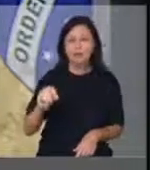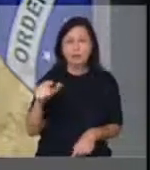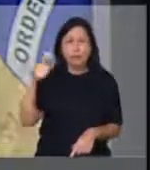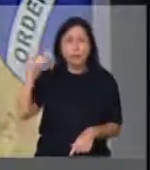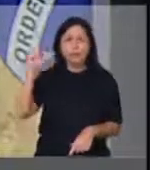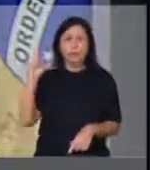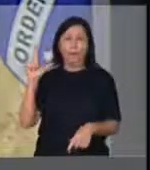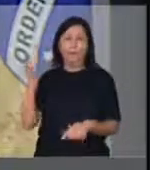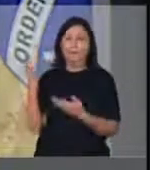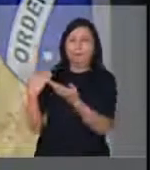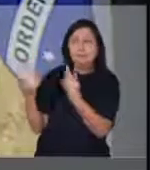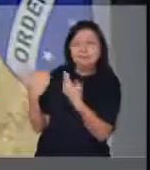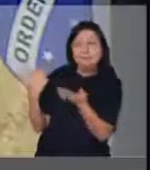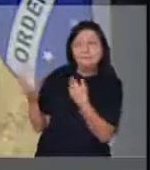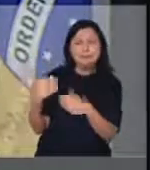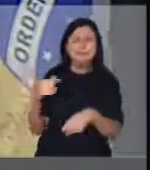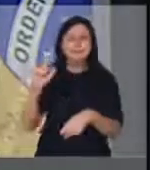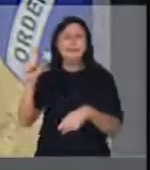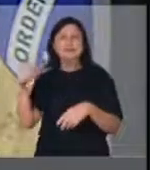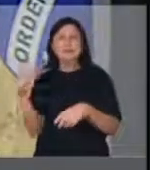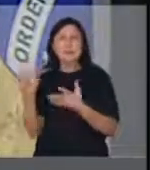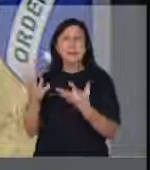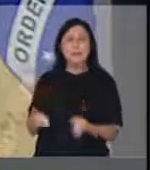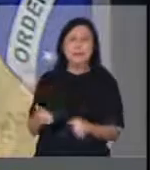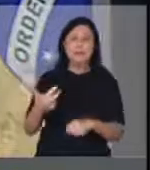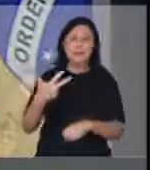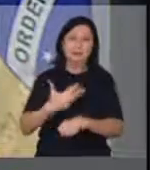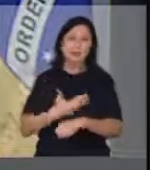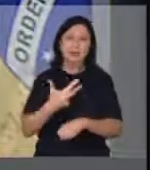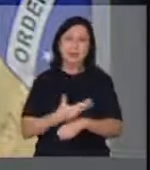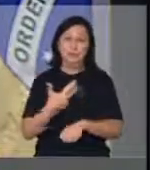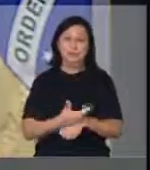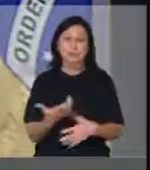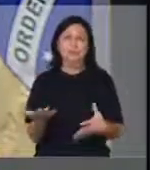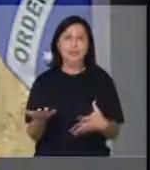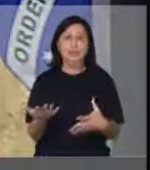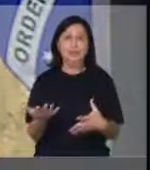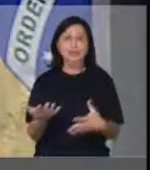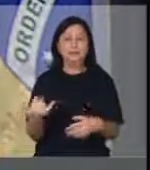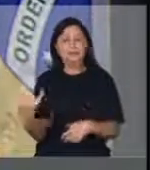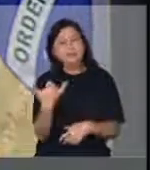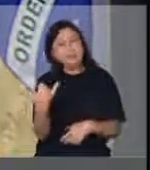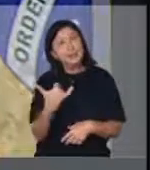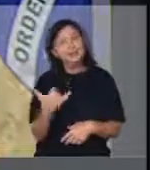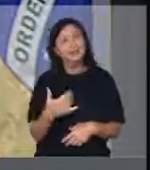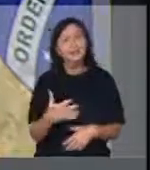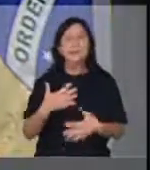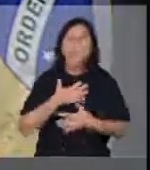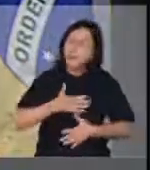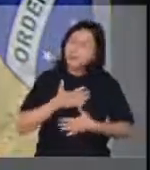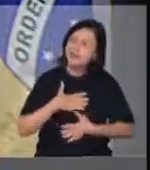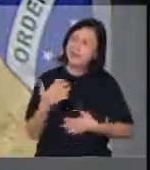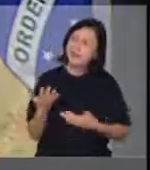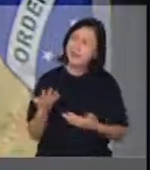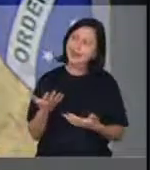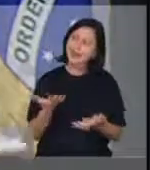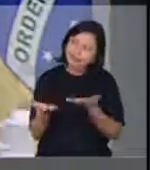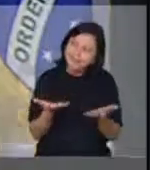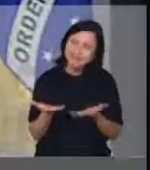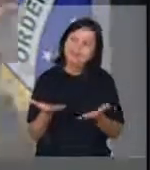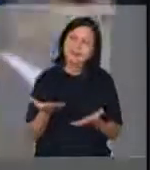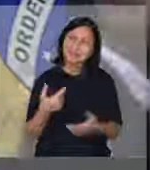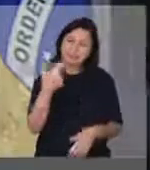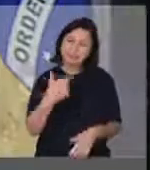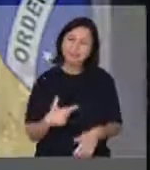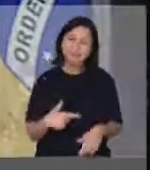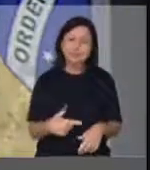vídeo dizendo que era muito simpático porque estava tratando ele de igual para igual mas o tratamento com as pessoas com